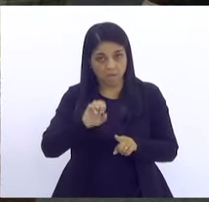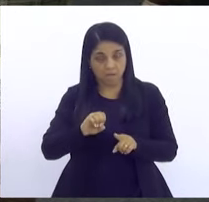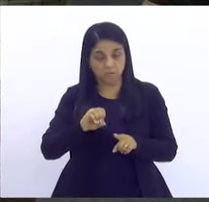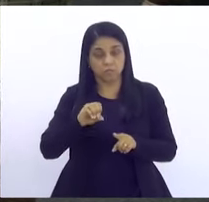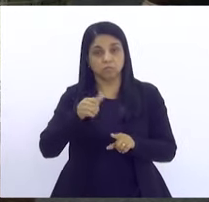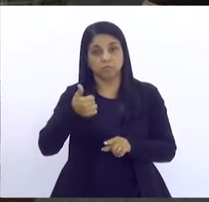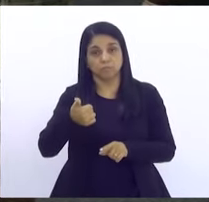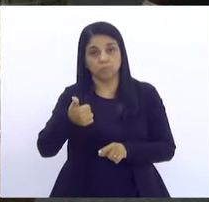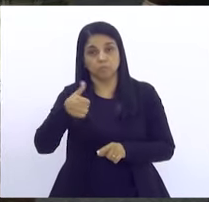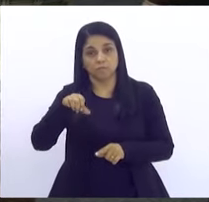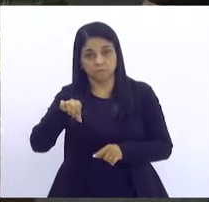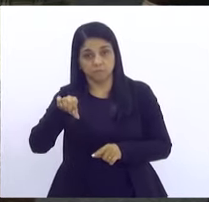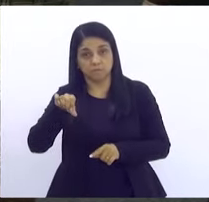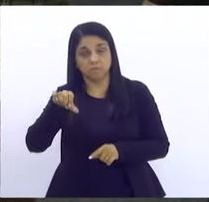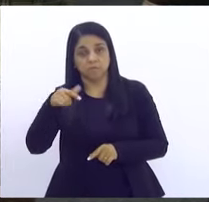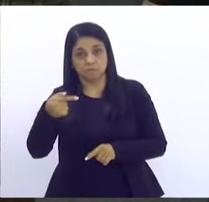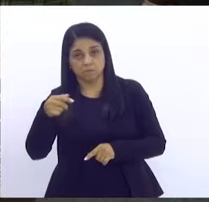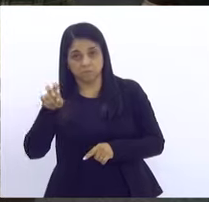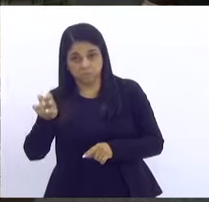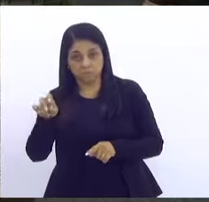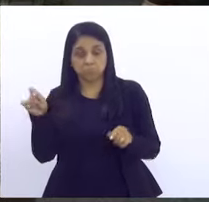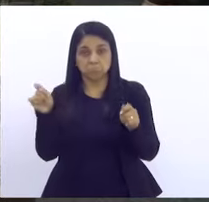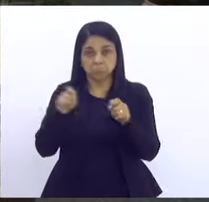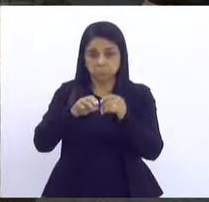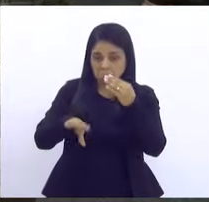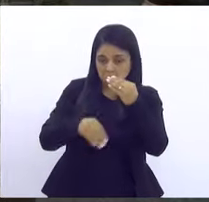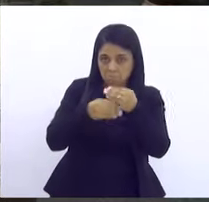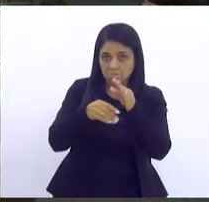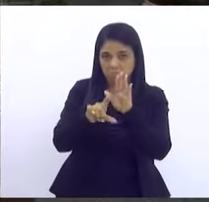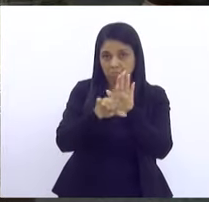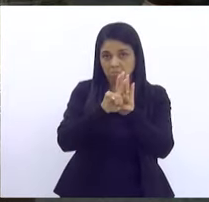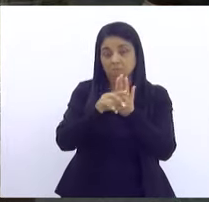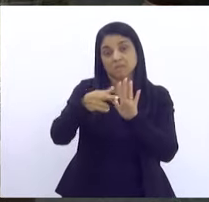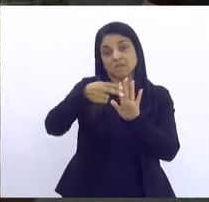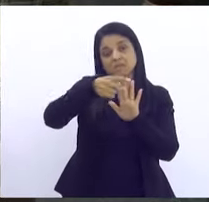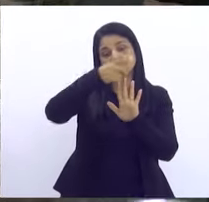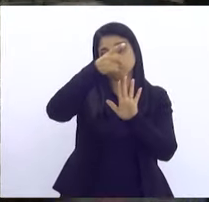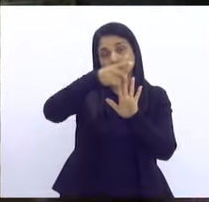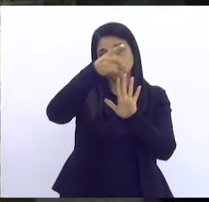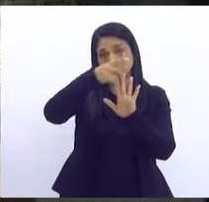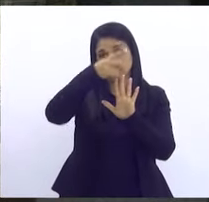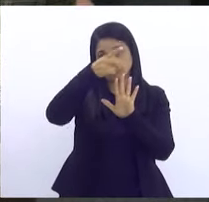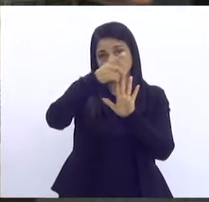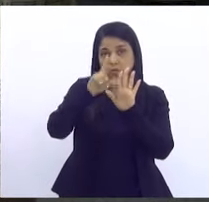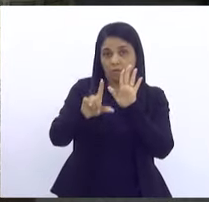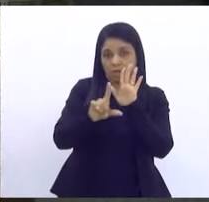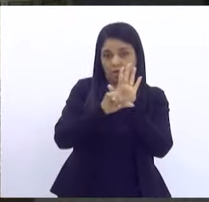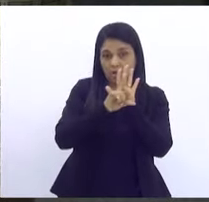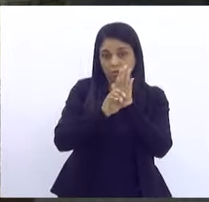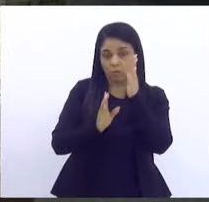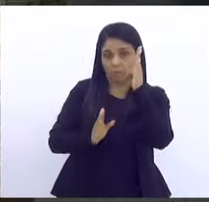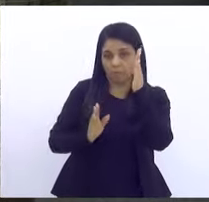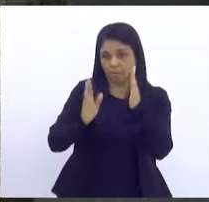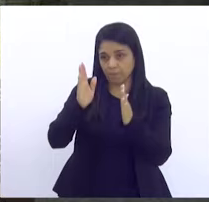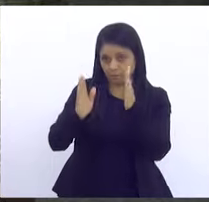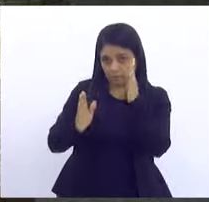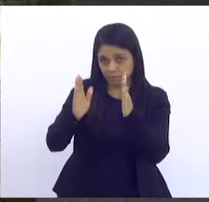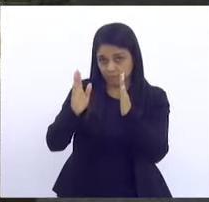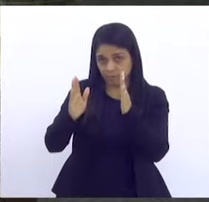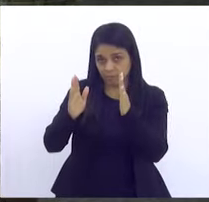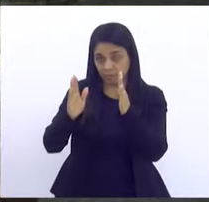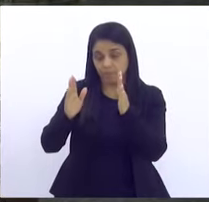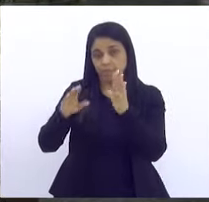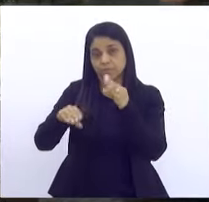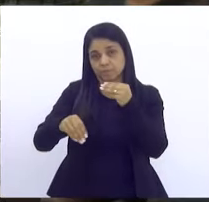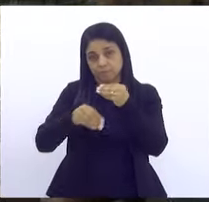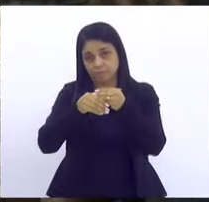podia legislar por decreto-lei entre a lei complementar, no período entre a lei complementar e